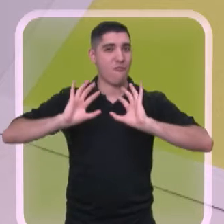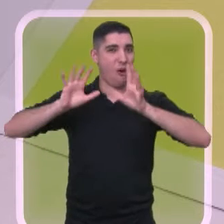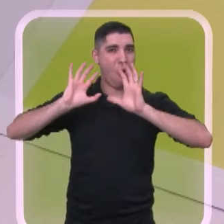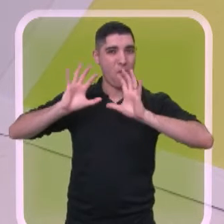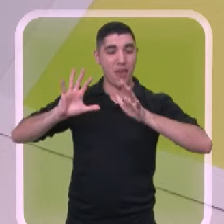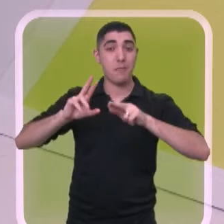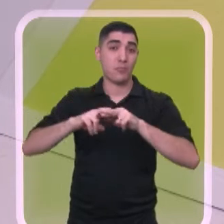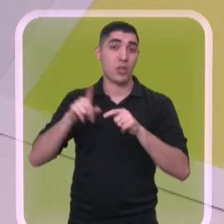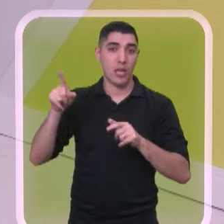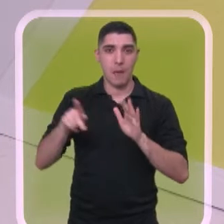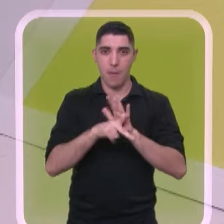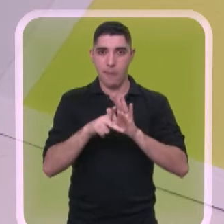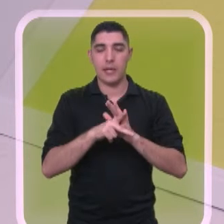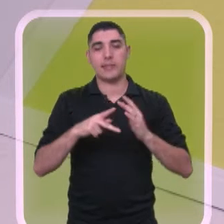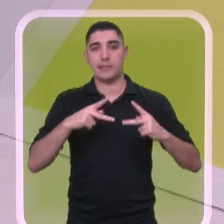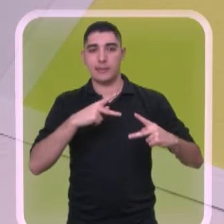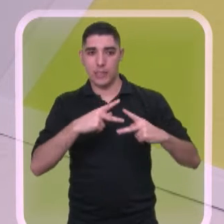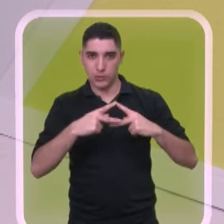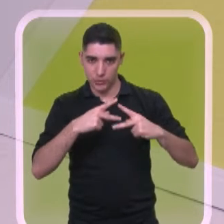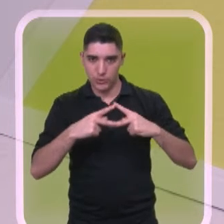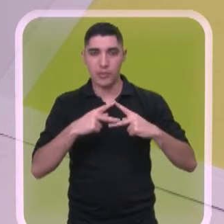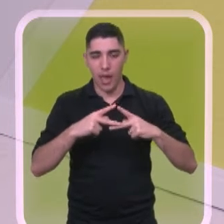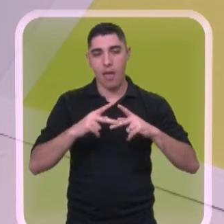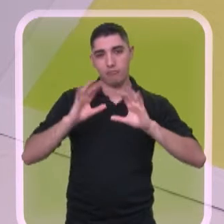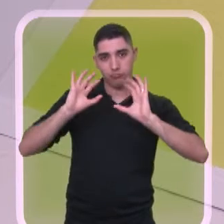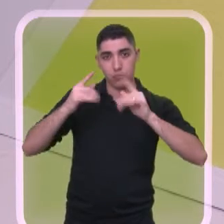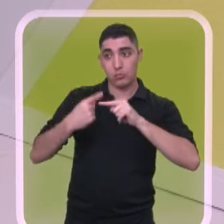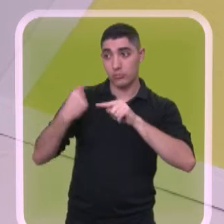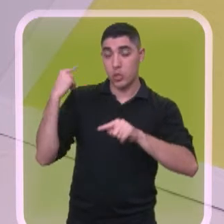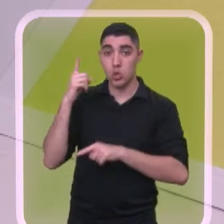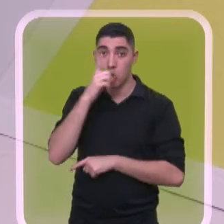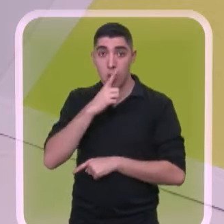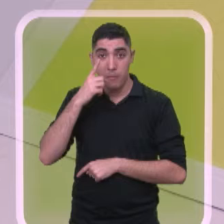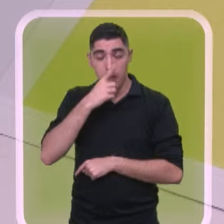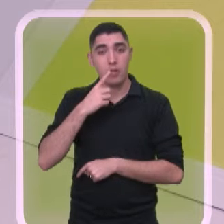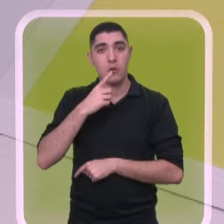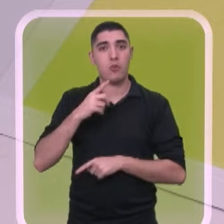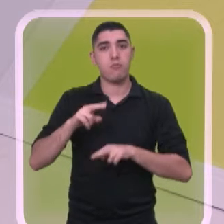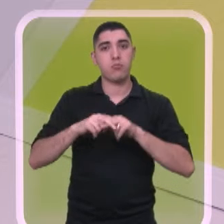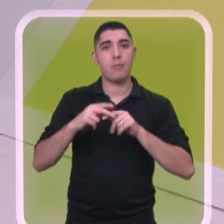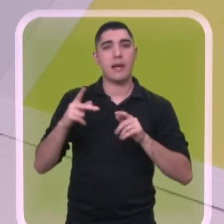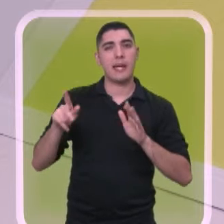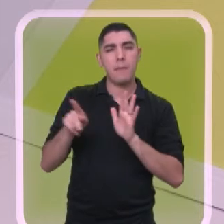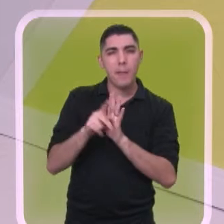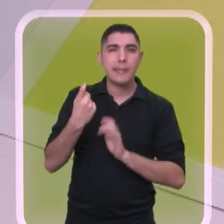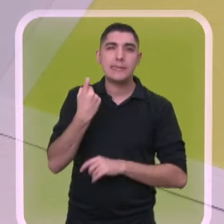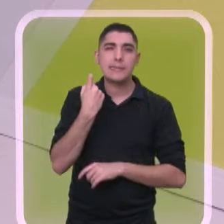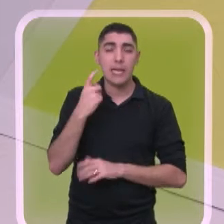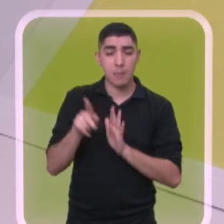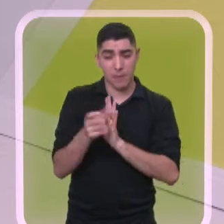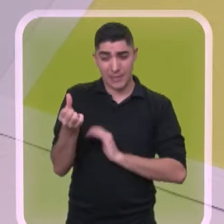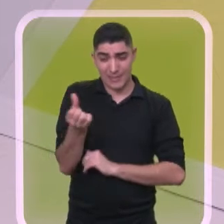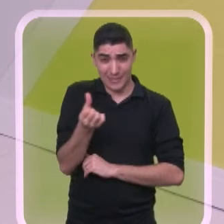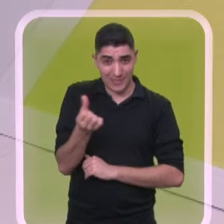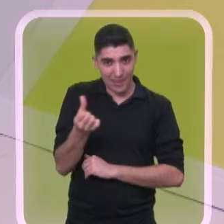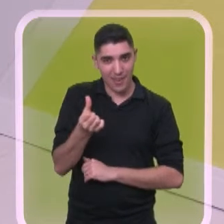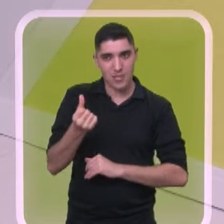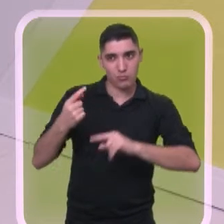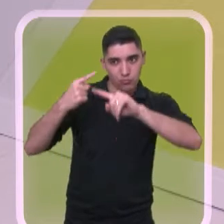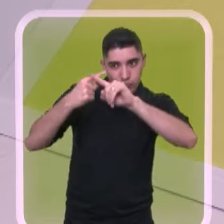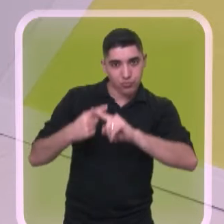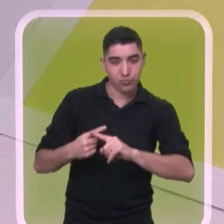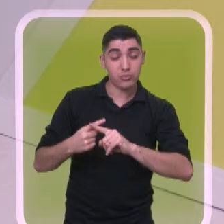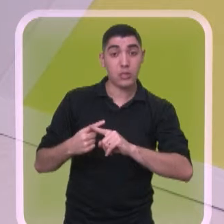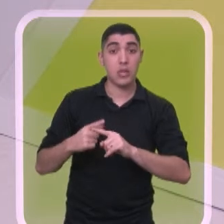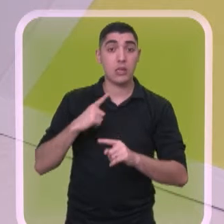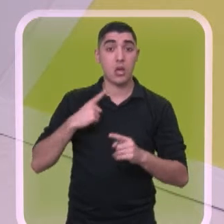do Farmacon de São José recebeu no último domingo, pelo fechamento da sexta e penúltima rodada da fase de classificação,